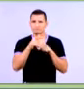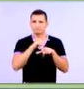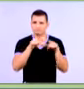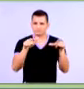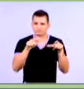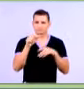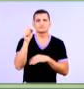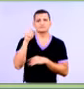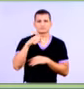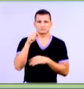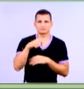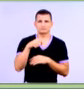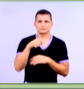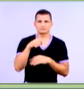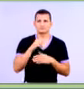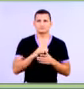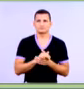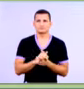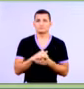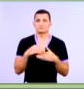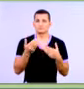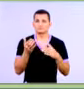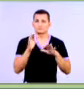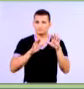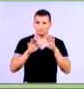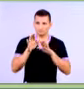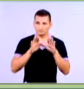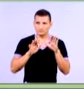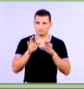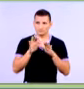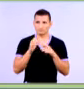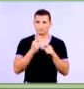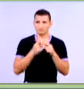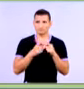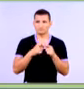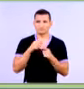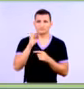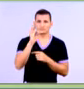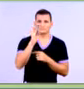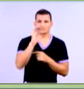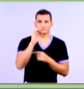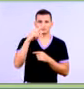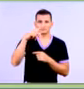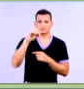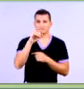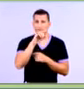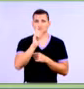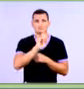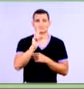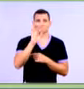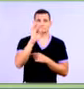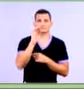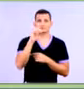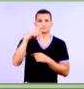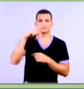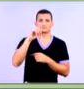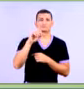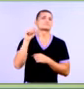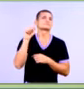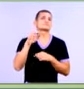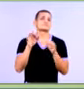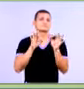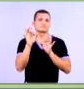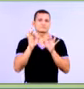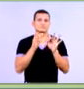Sim. Né? Então, cuidado aqui, olha, porque está topo aqui, né? E não é topo. Quem são os controladores da